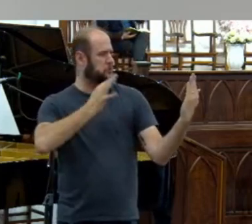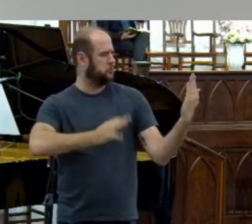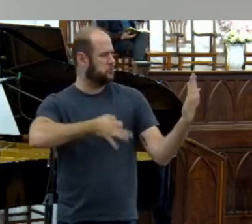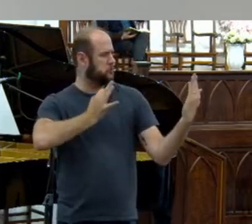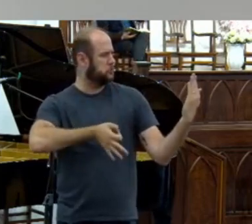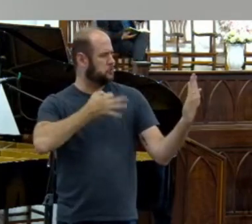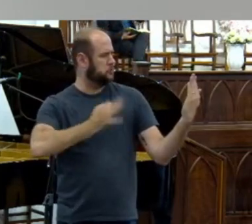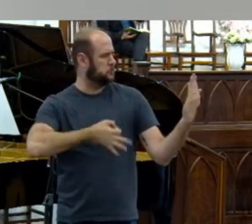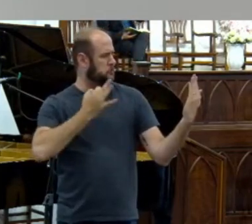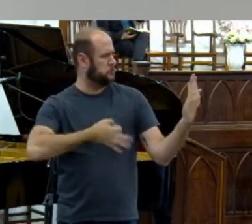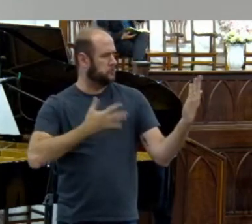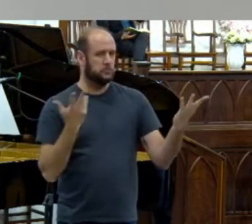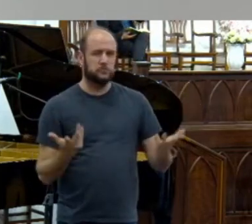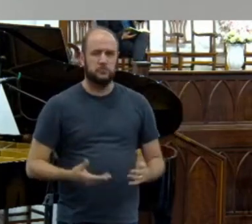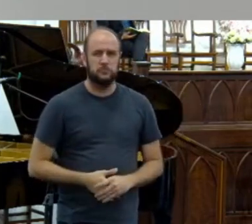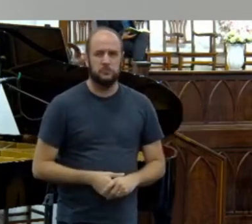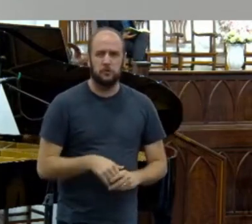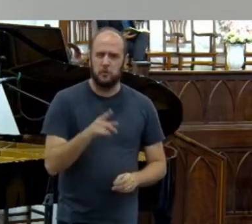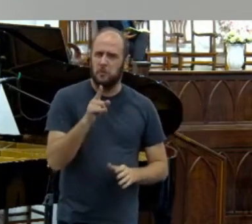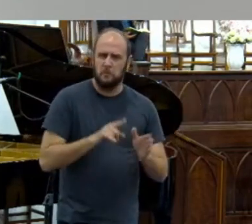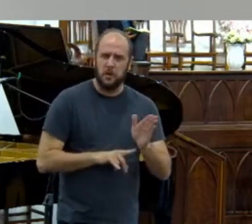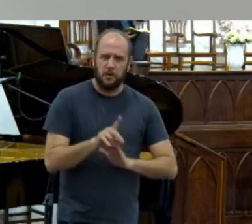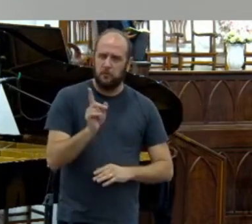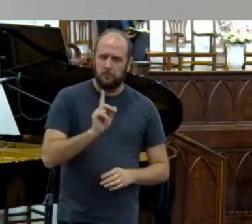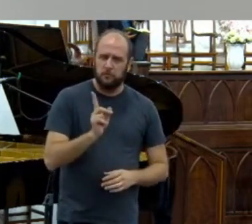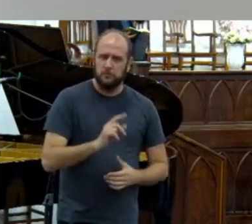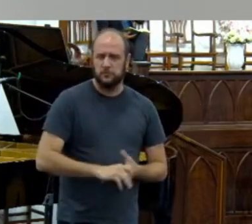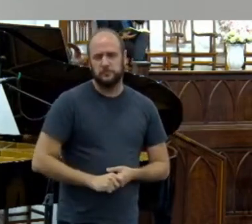Você nunca falou isso com Deus, não?